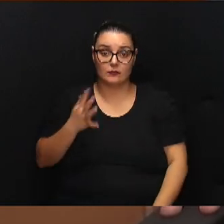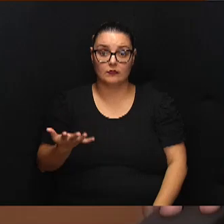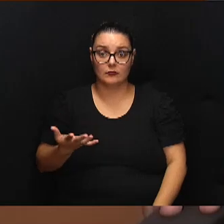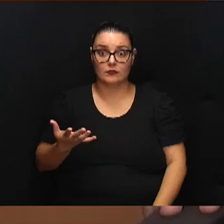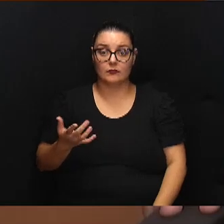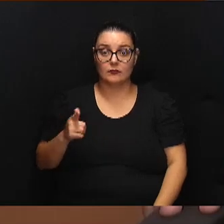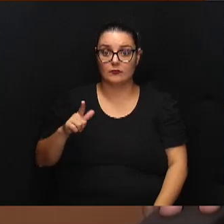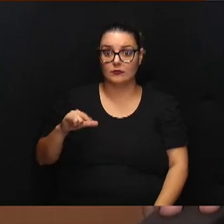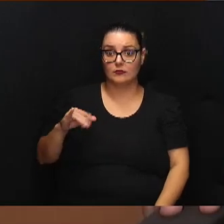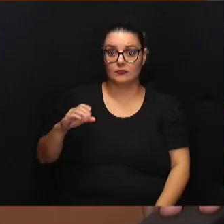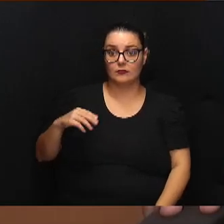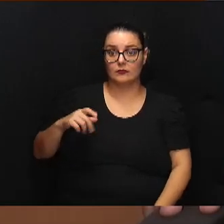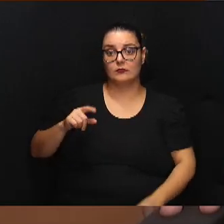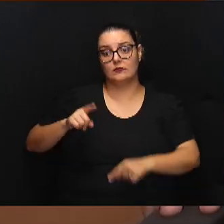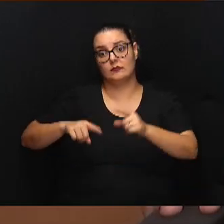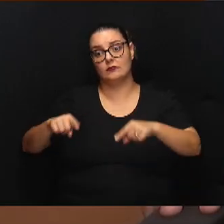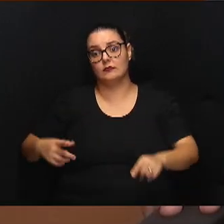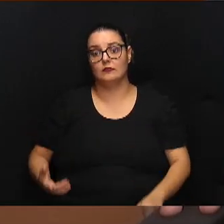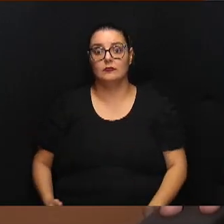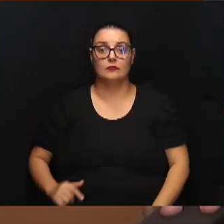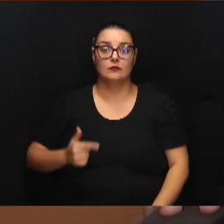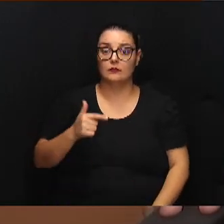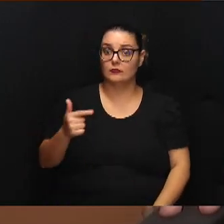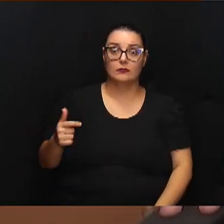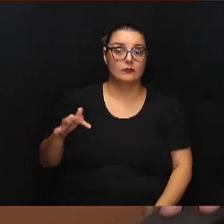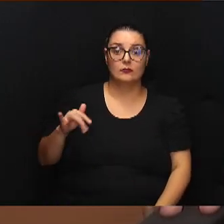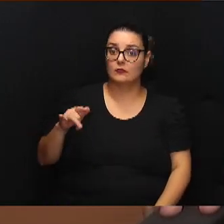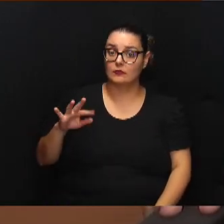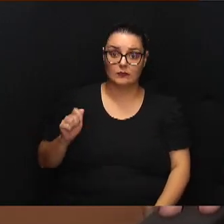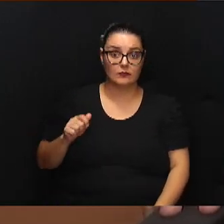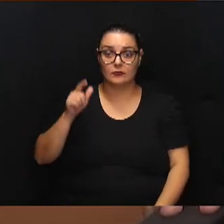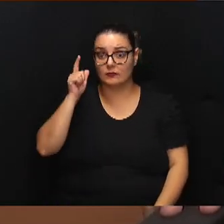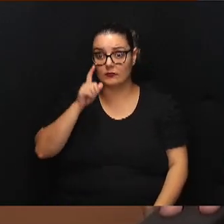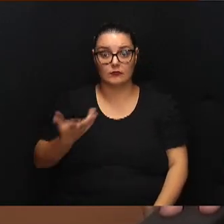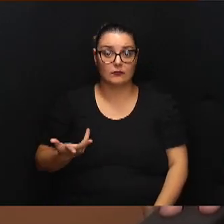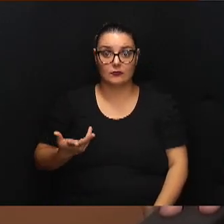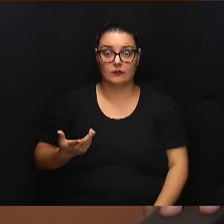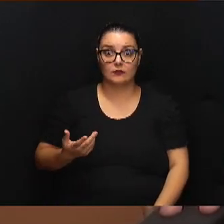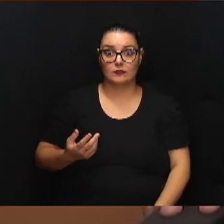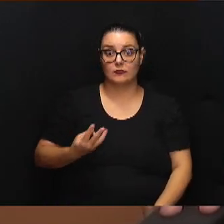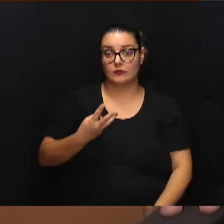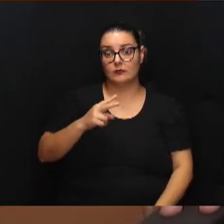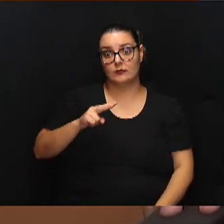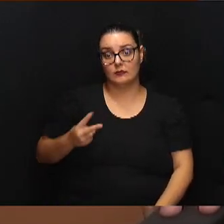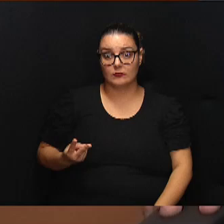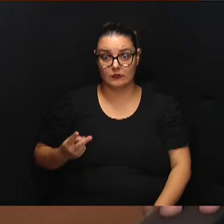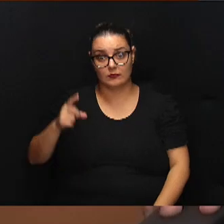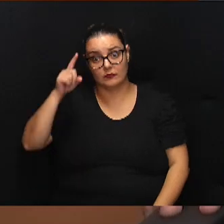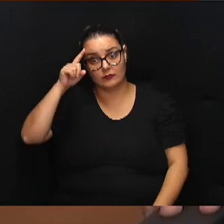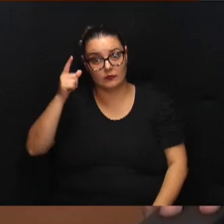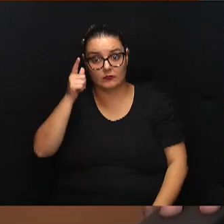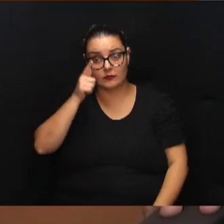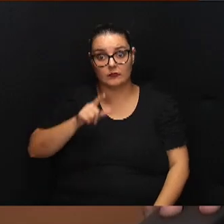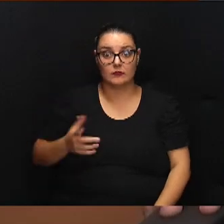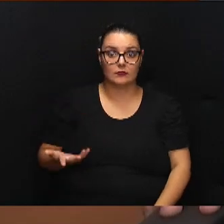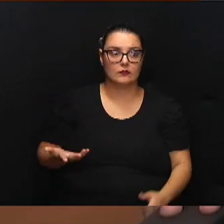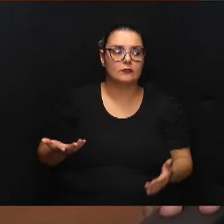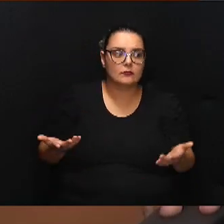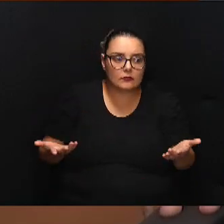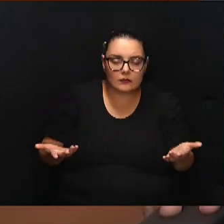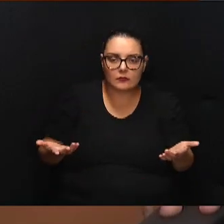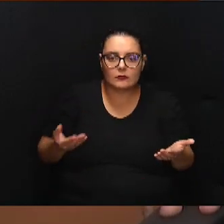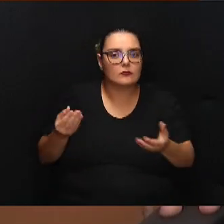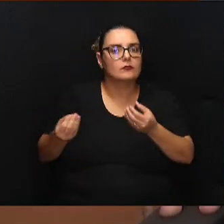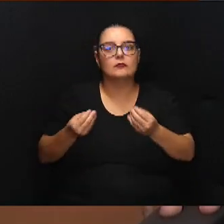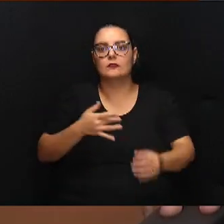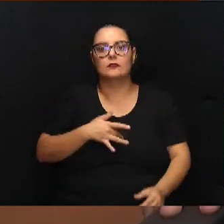a glicemia oscilando e a pessoa falando, não tenho mais fita. Eu não consigo mais fazer mais do que 3 vezes ao dia, porque eu não estou conseguindo. E aí? Como fica a